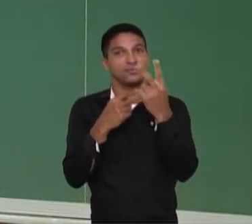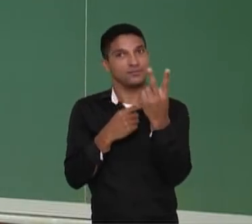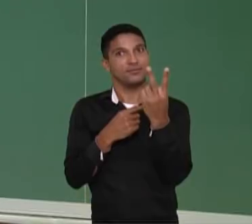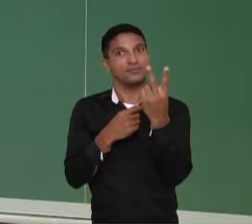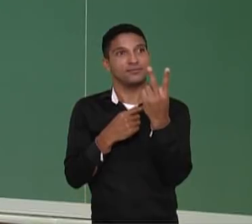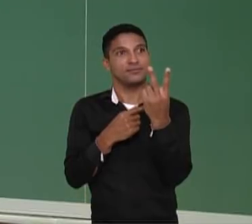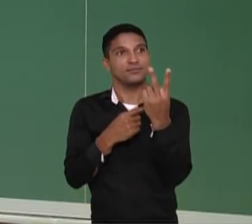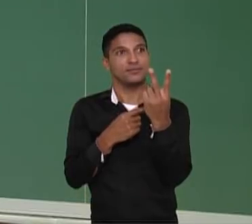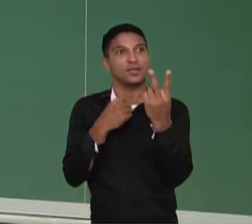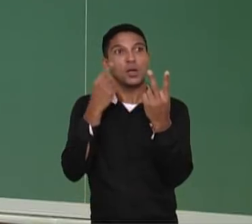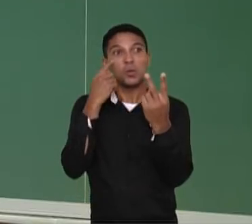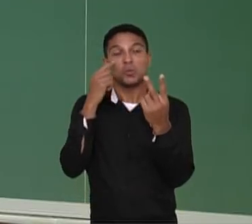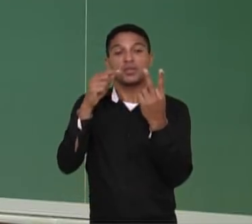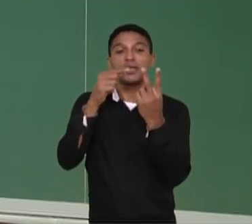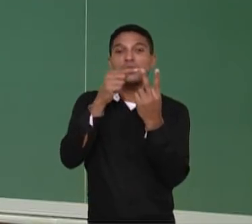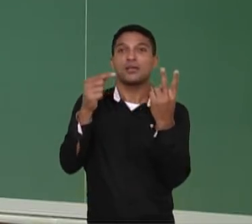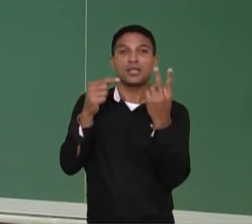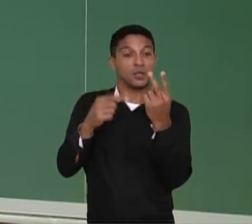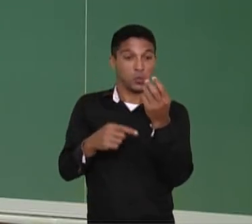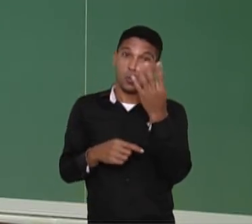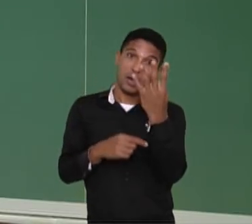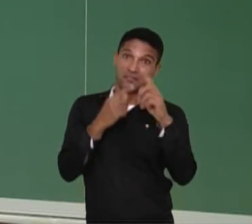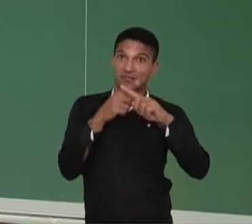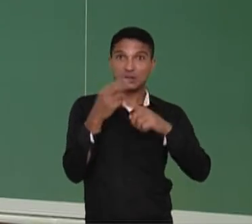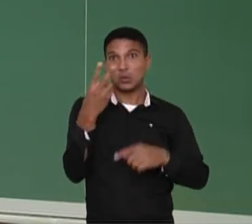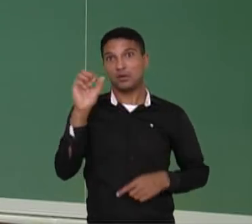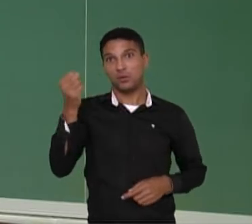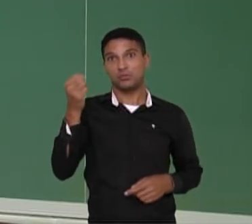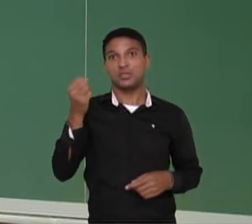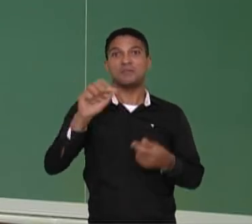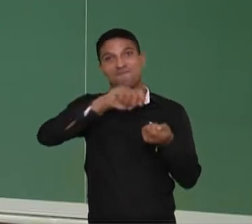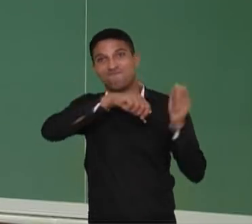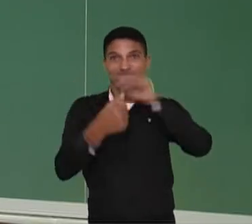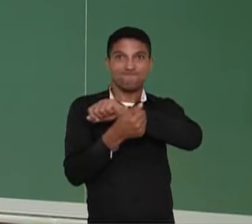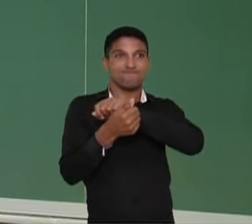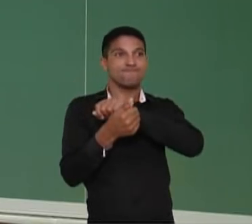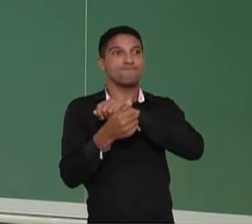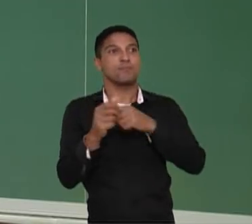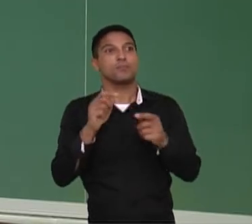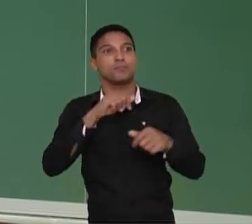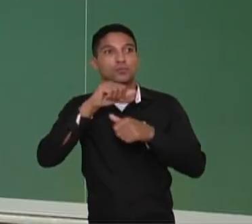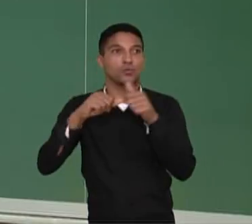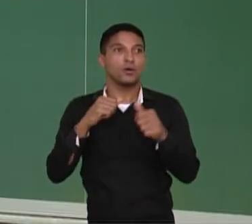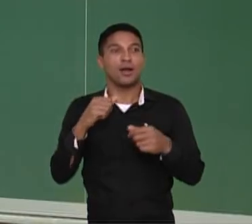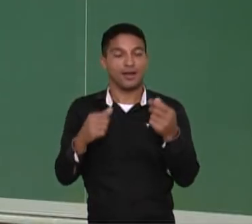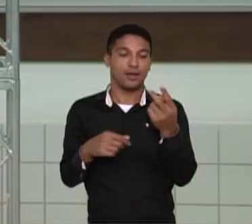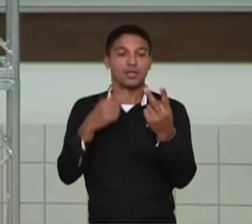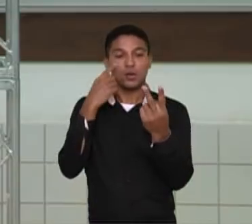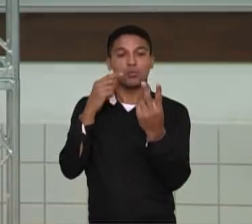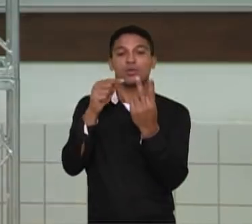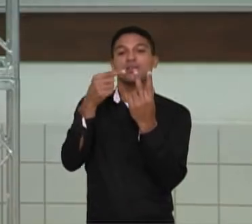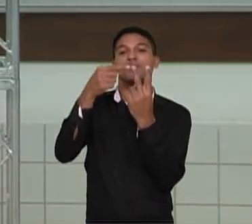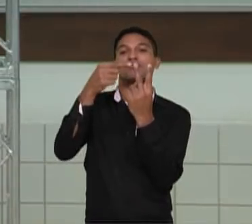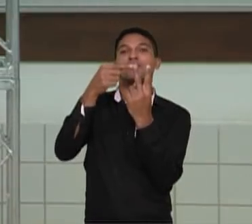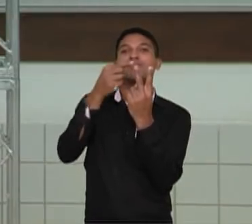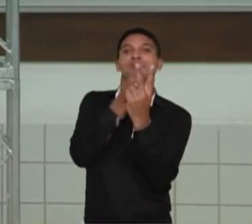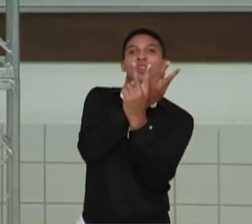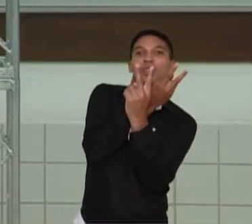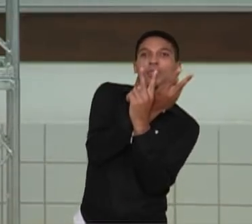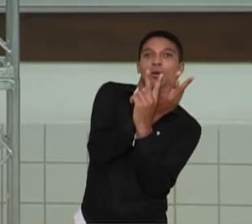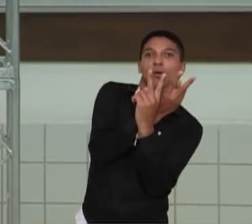aqui continua. Então, eu fico com 2, raiz de 2 aqui. Certinho? Então, dessa